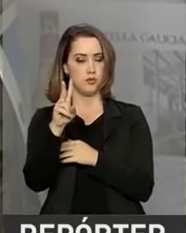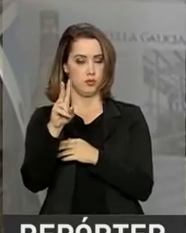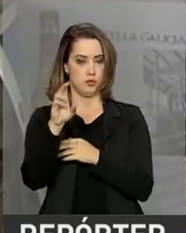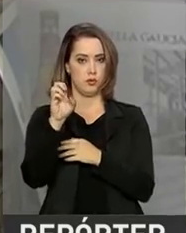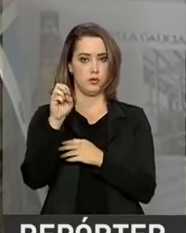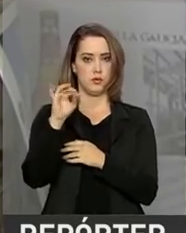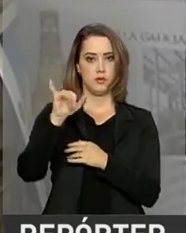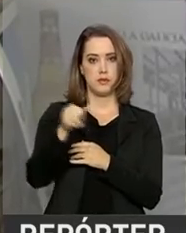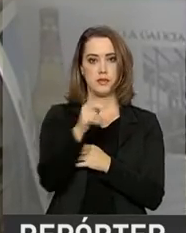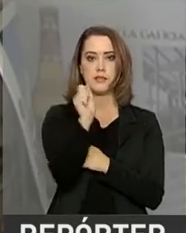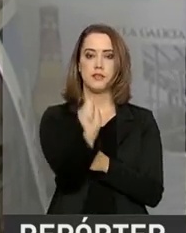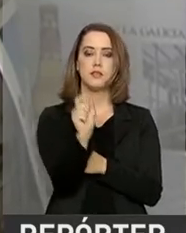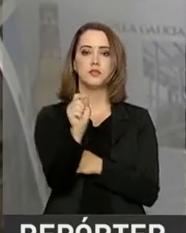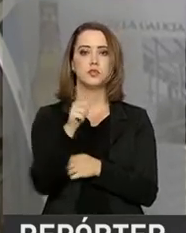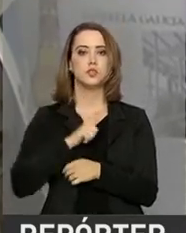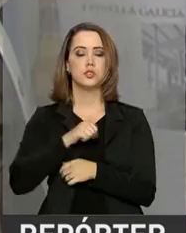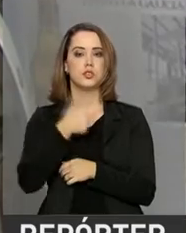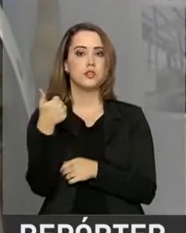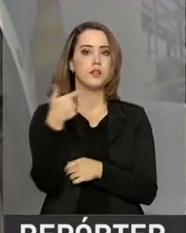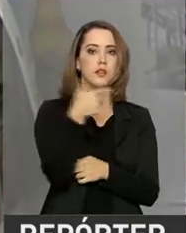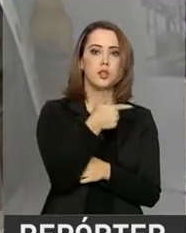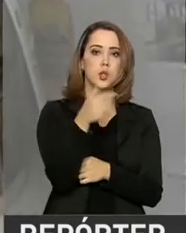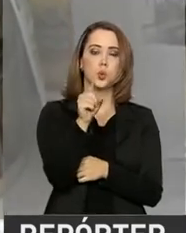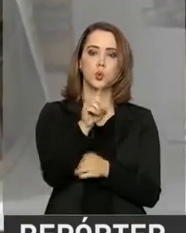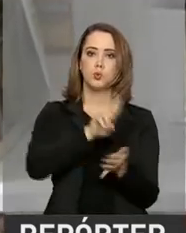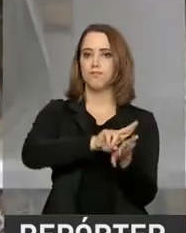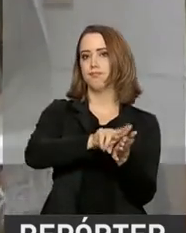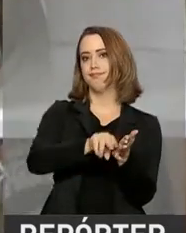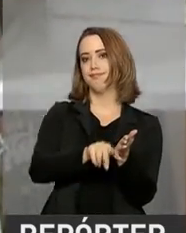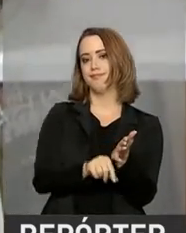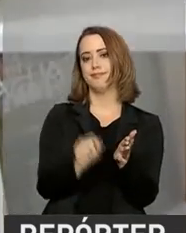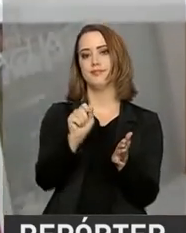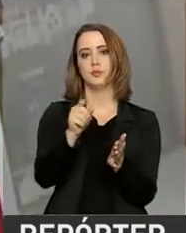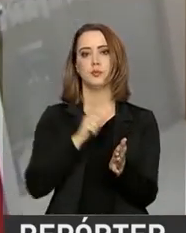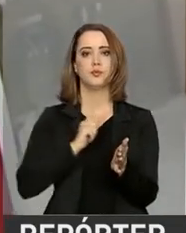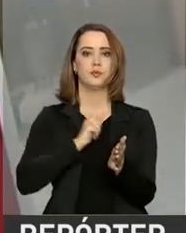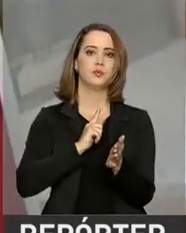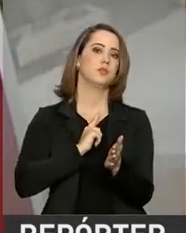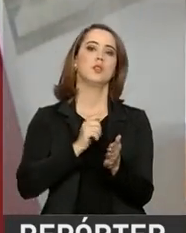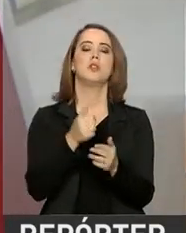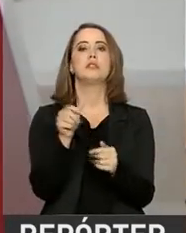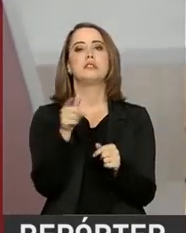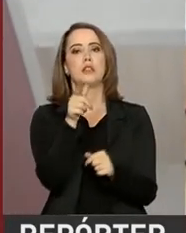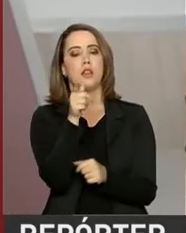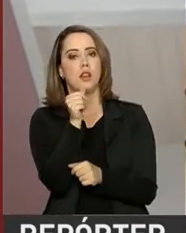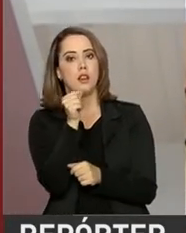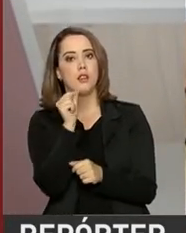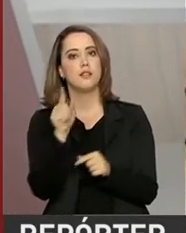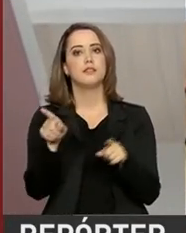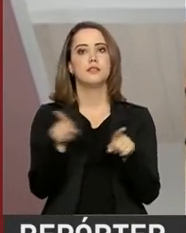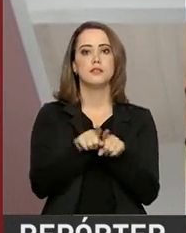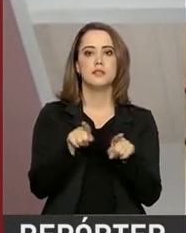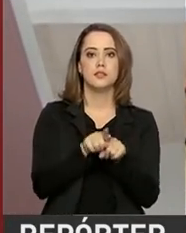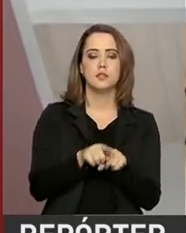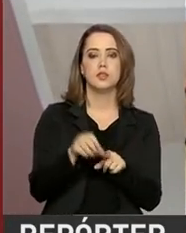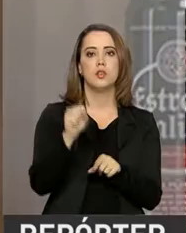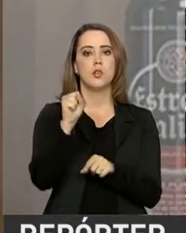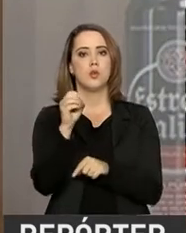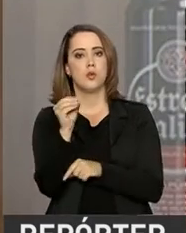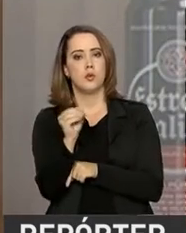12 produtos disponíveis em 24 estados do país entre cervejas e águas e 80 empregos